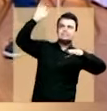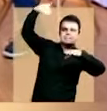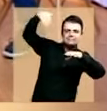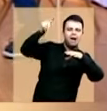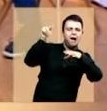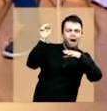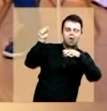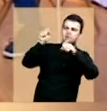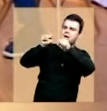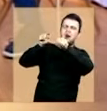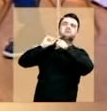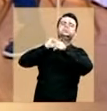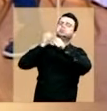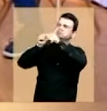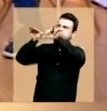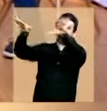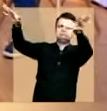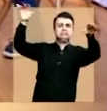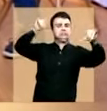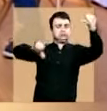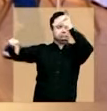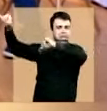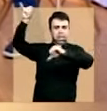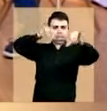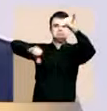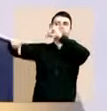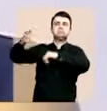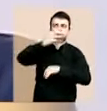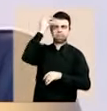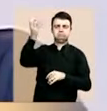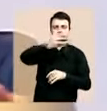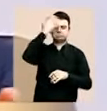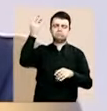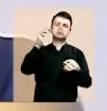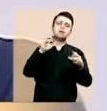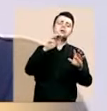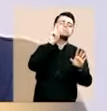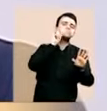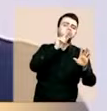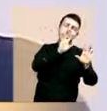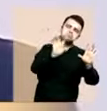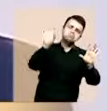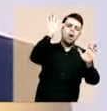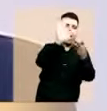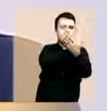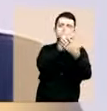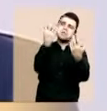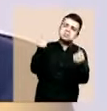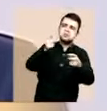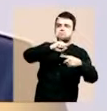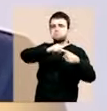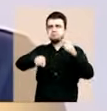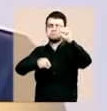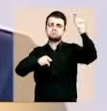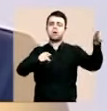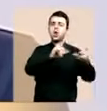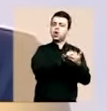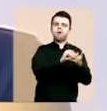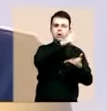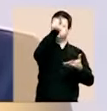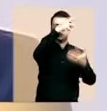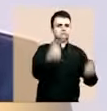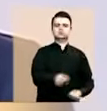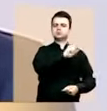uma contaminação química muito grande, né? E que foi liberado em alguns estados dos Estados Unidos, Nova York, que a população se uniu ao poder público e proibiu que